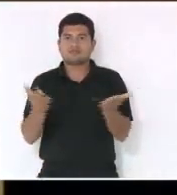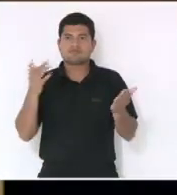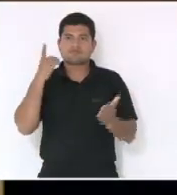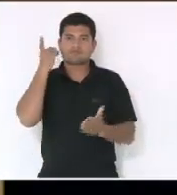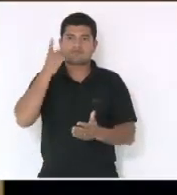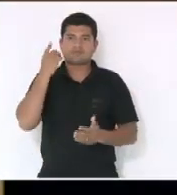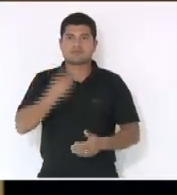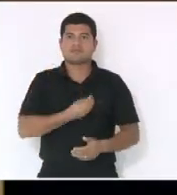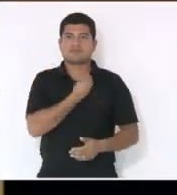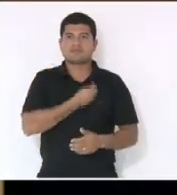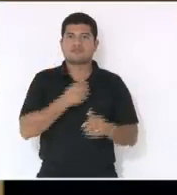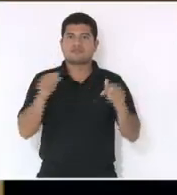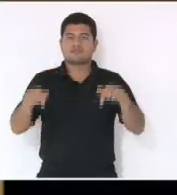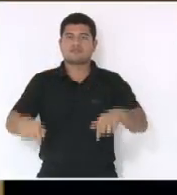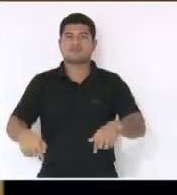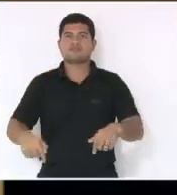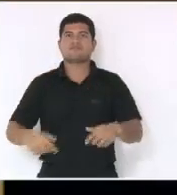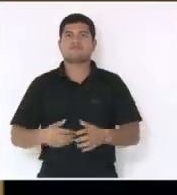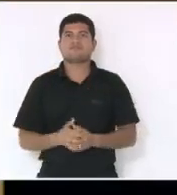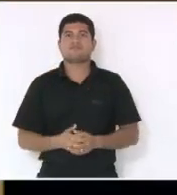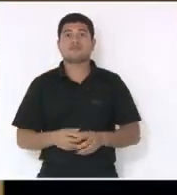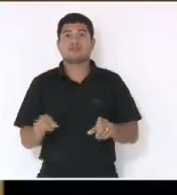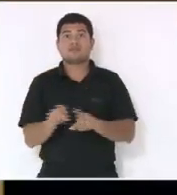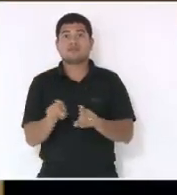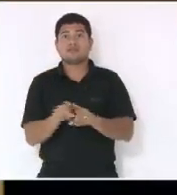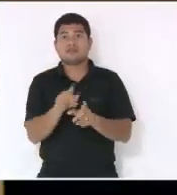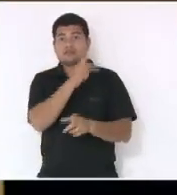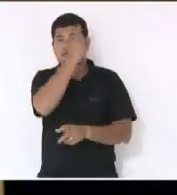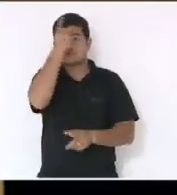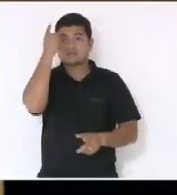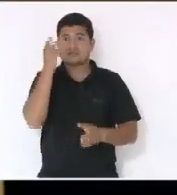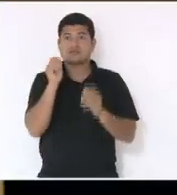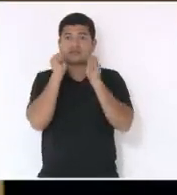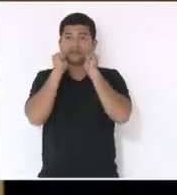presentes, as pessoas que estão no plenário.